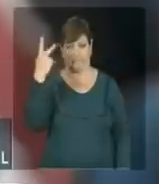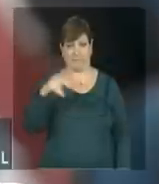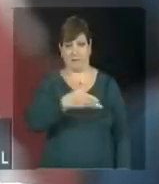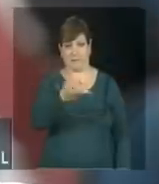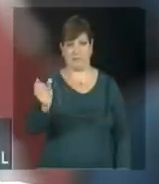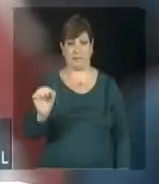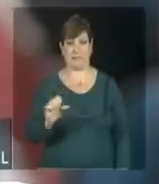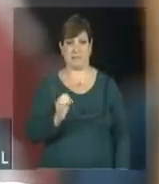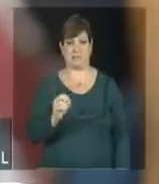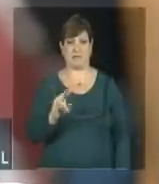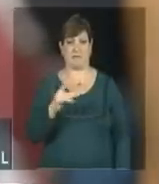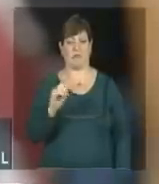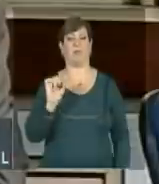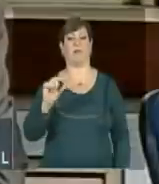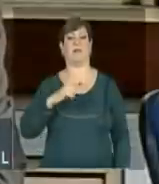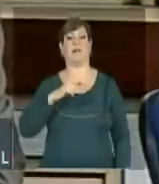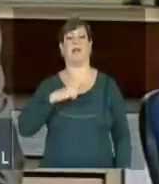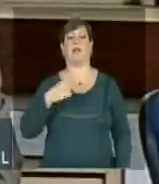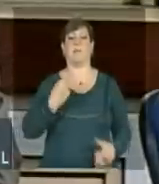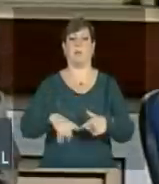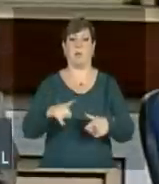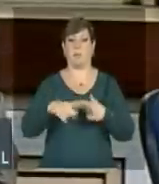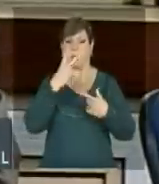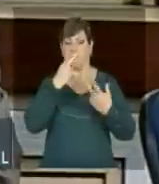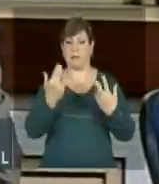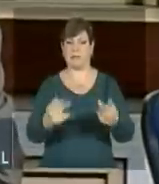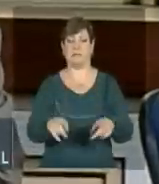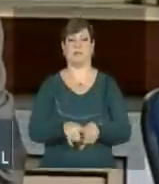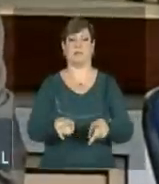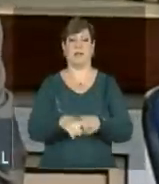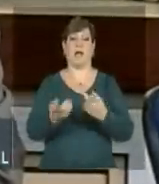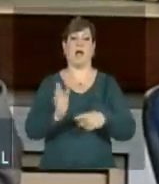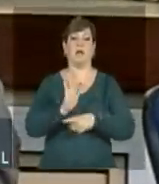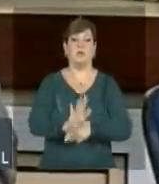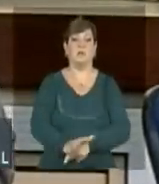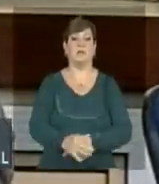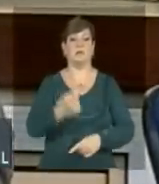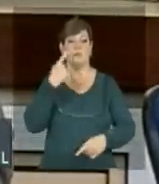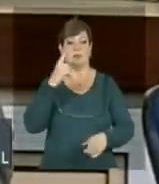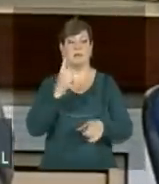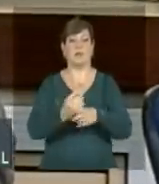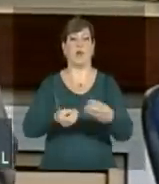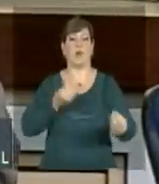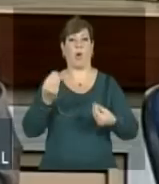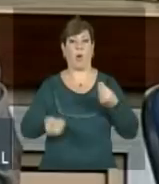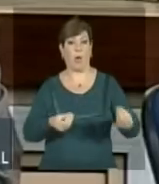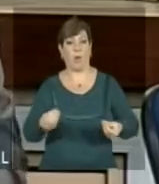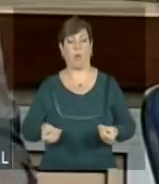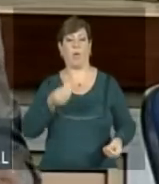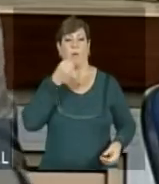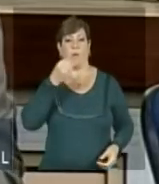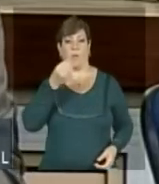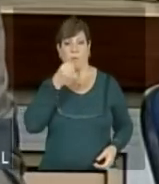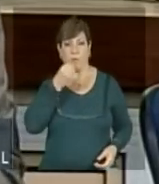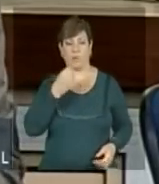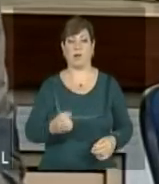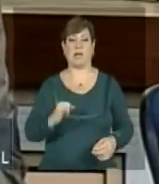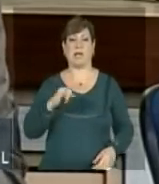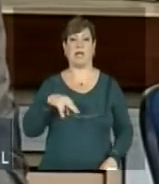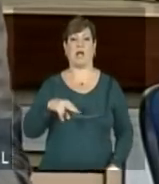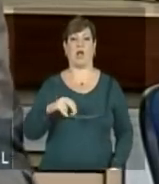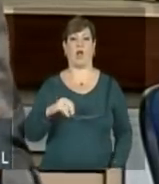enfrentam problemas similares e que contribuam para a identificação de oportunidades para inovação em suas áreas, em suas